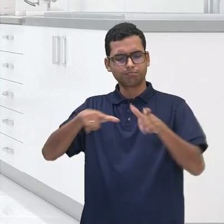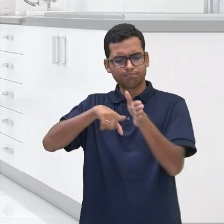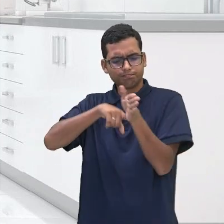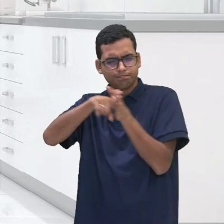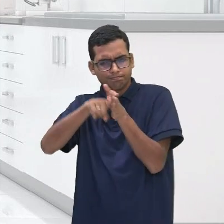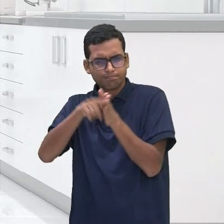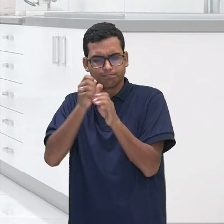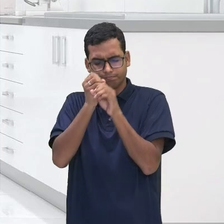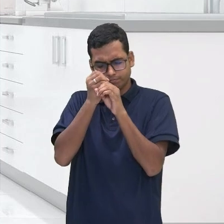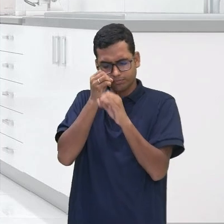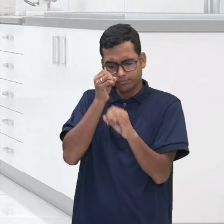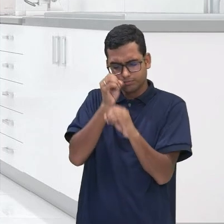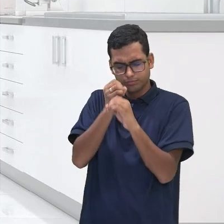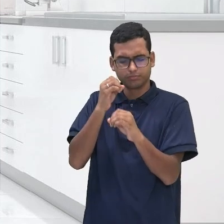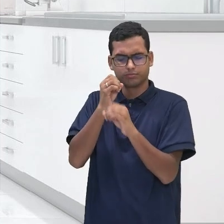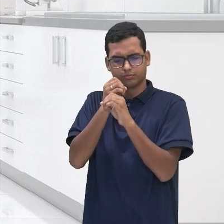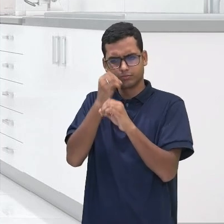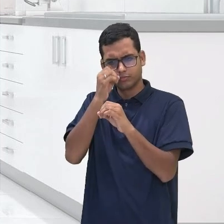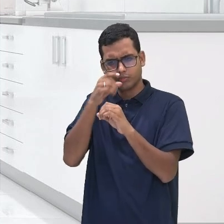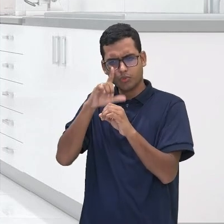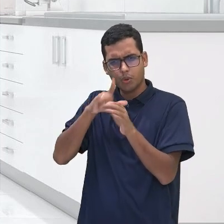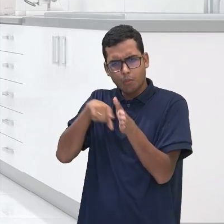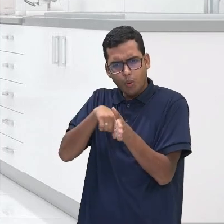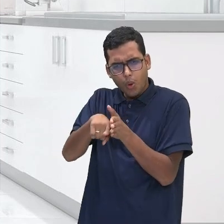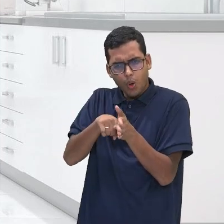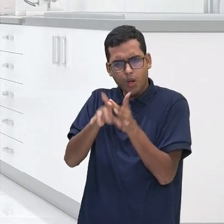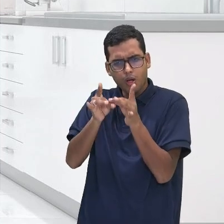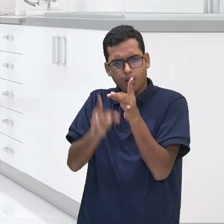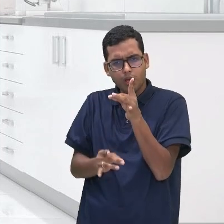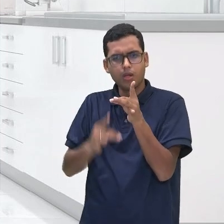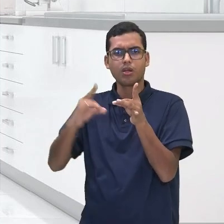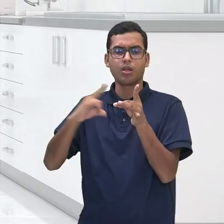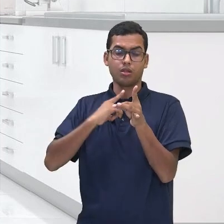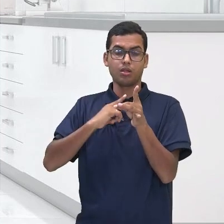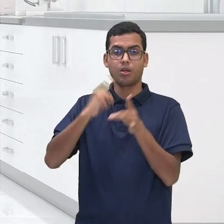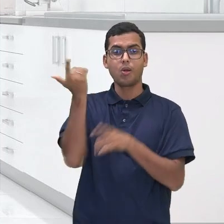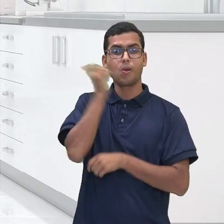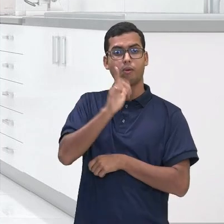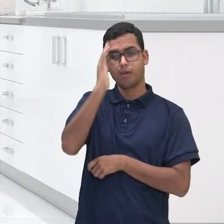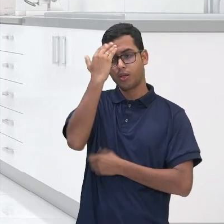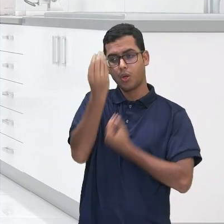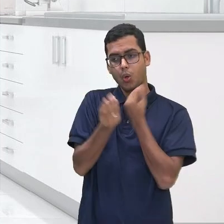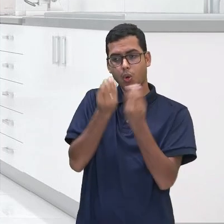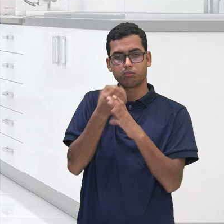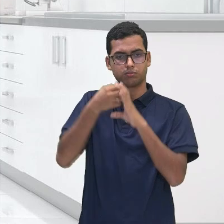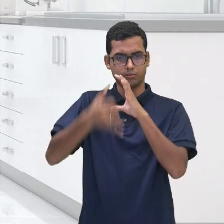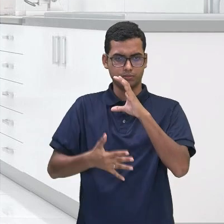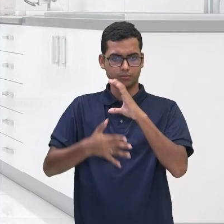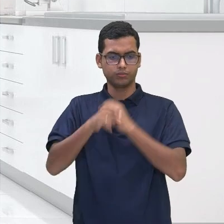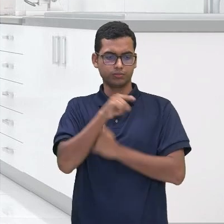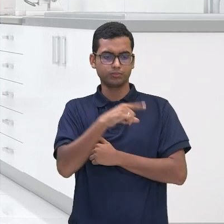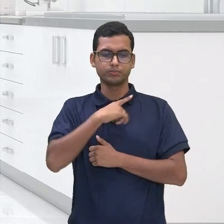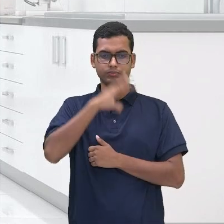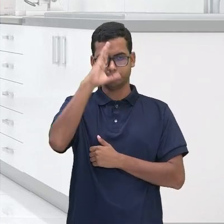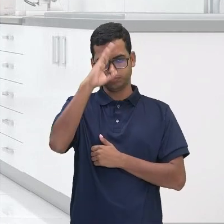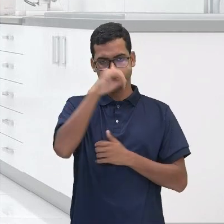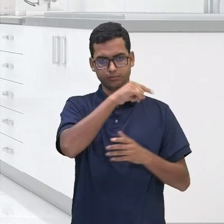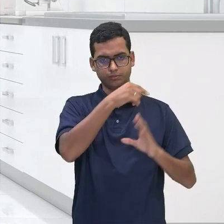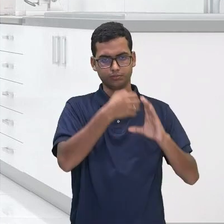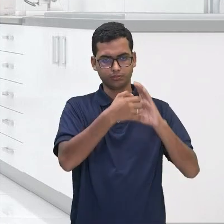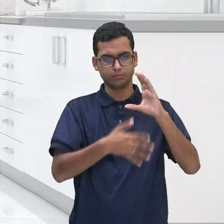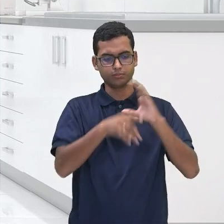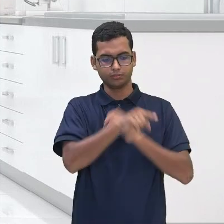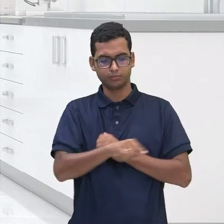pesquisas são realizadas para poder entender quais são essas características dos seres vivos. E esse é o